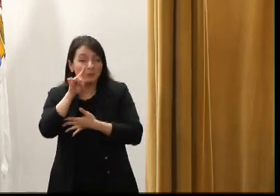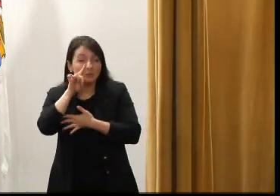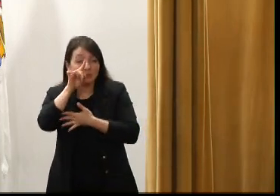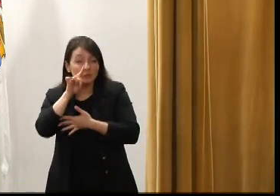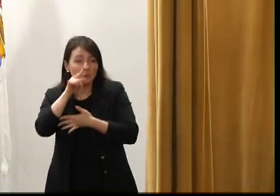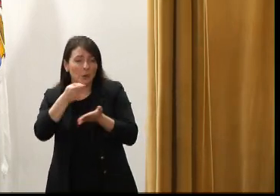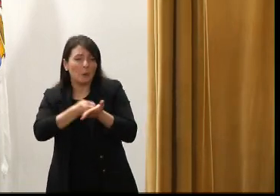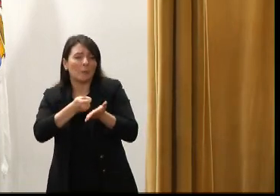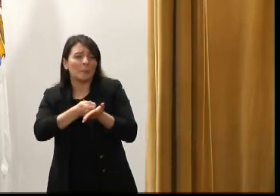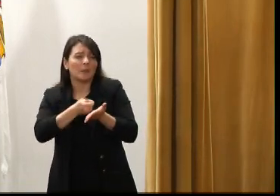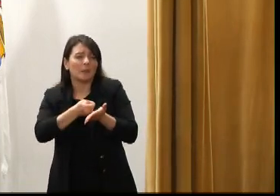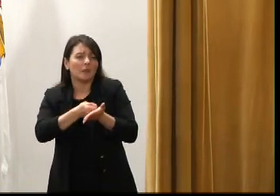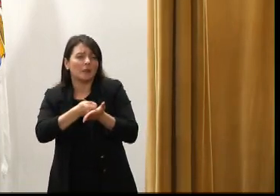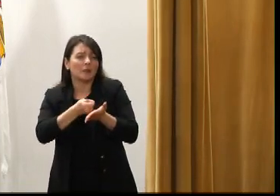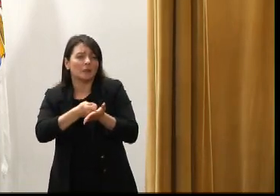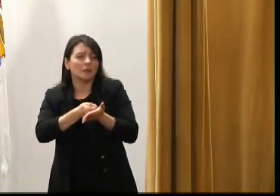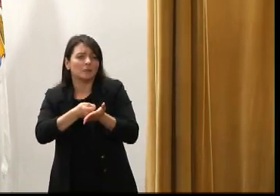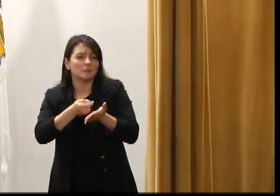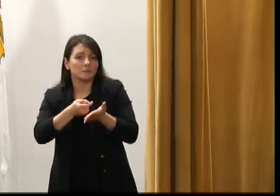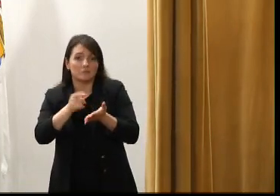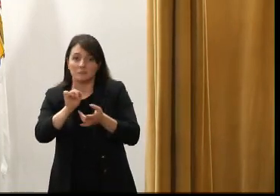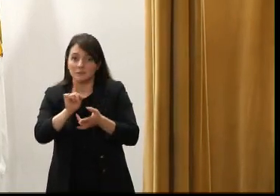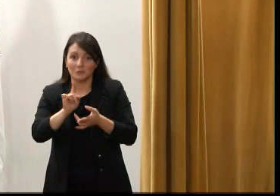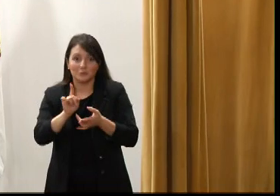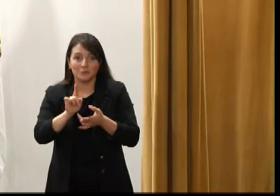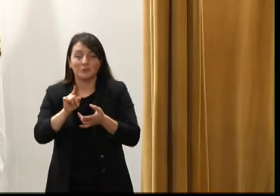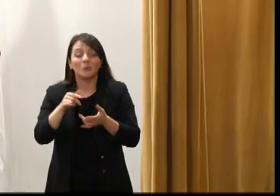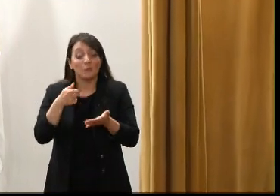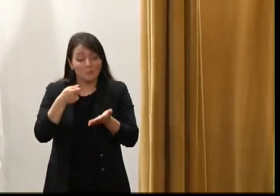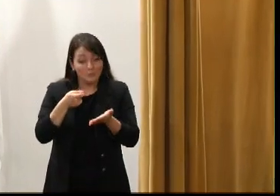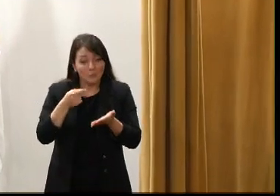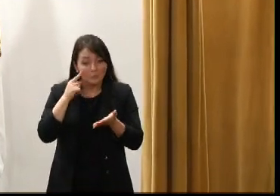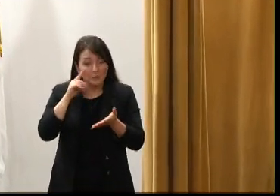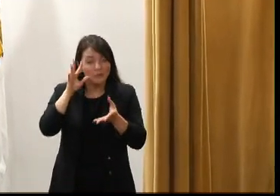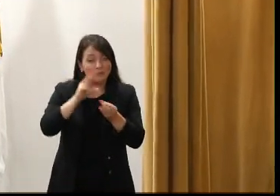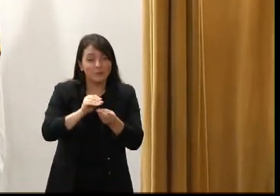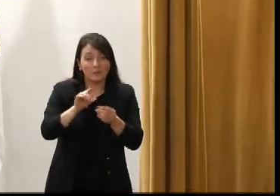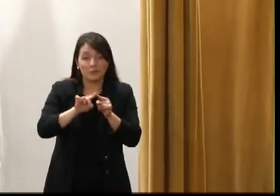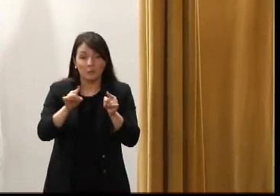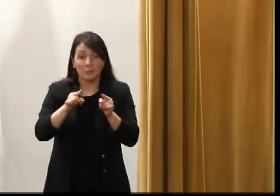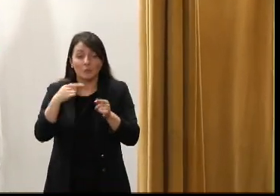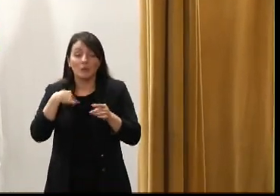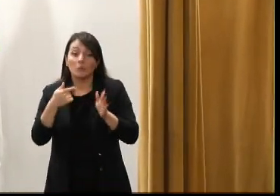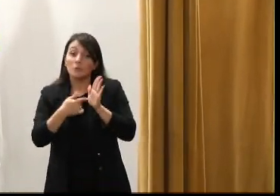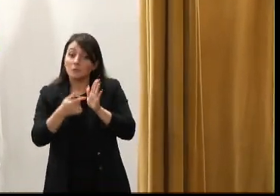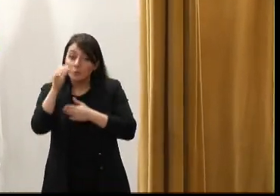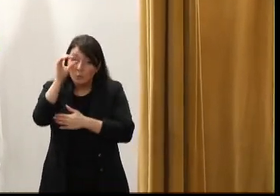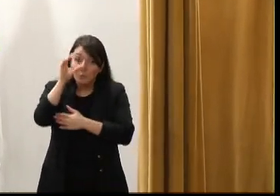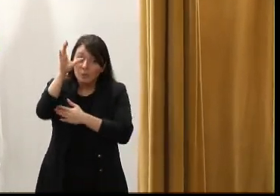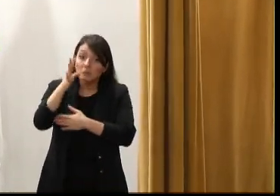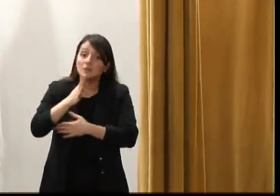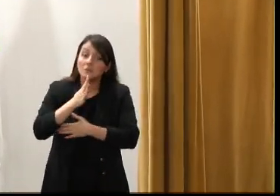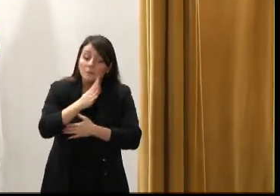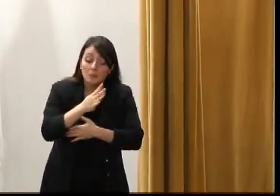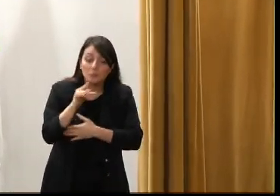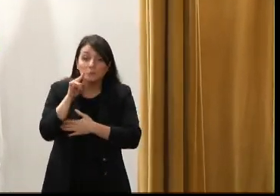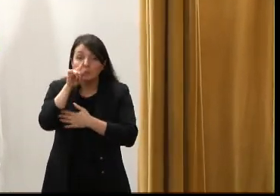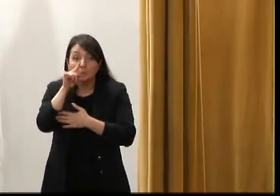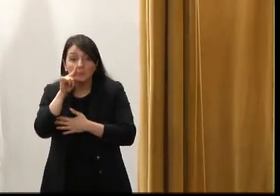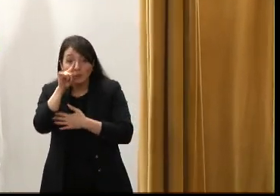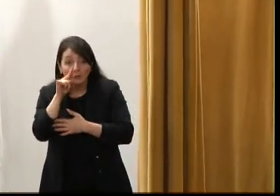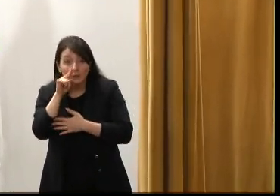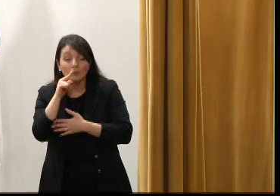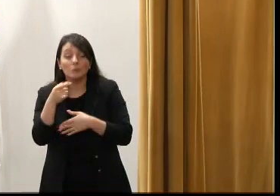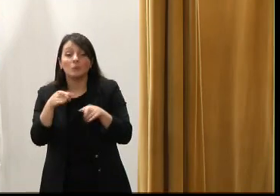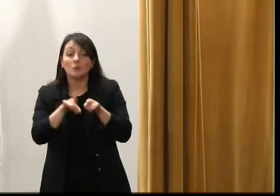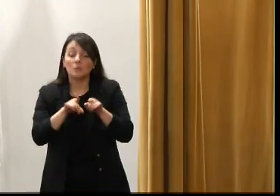de fim, ele é uma obrigação de meio. Ele traz aos atores conhecimentos dos riscos, ele traz aos